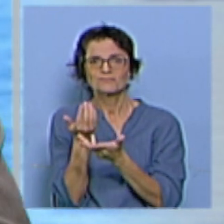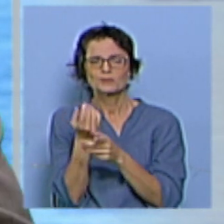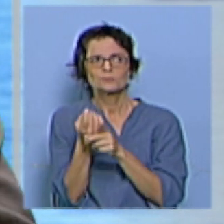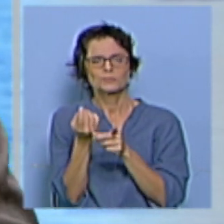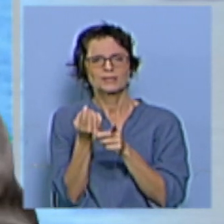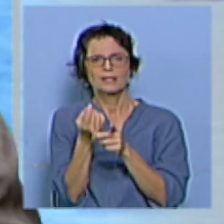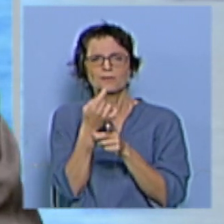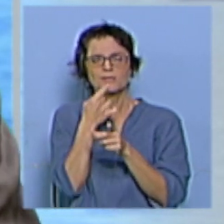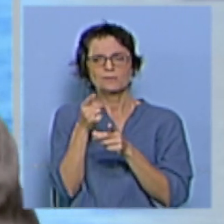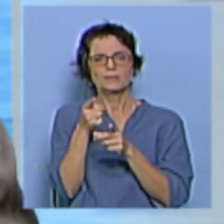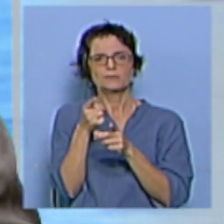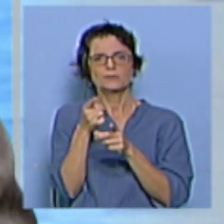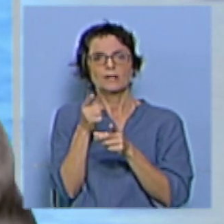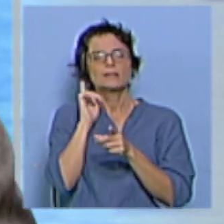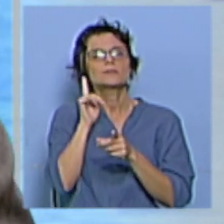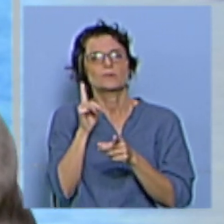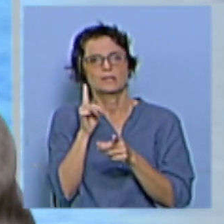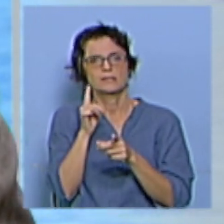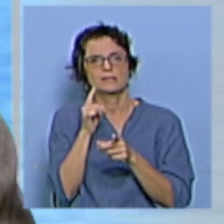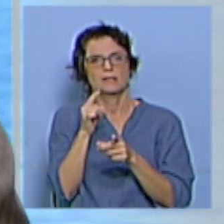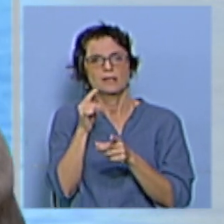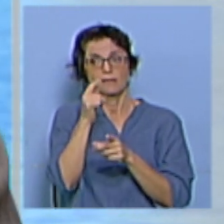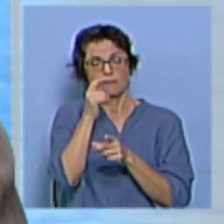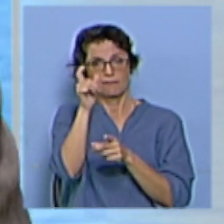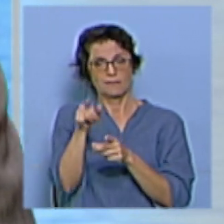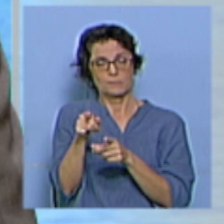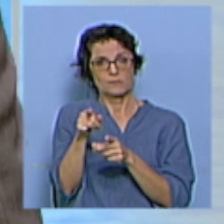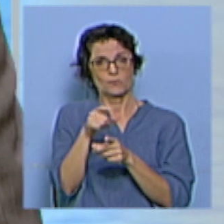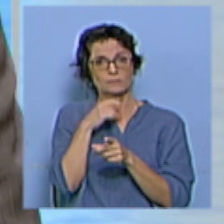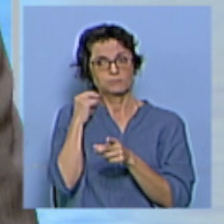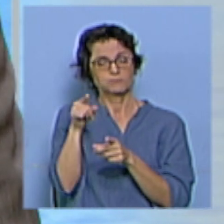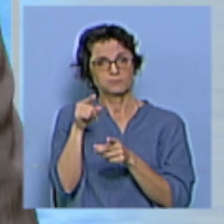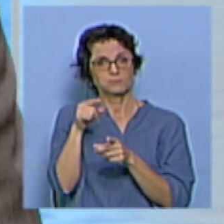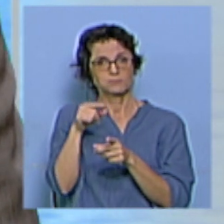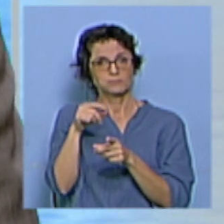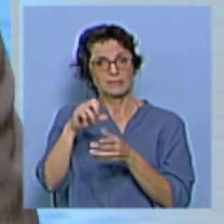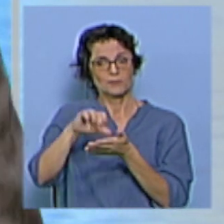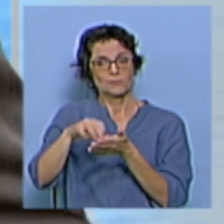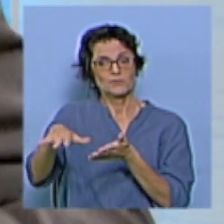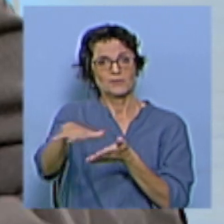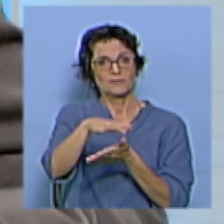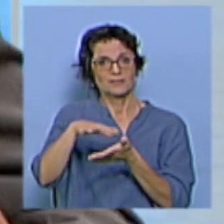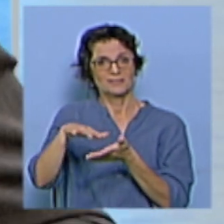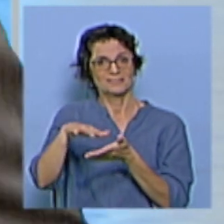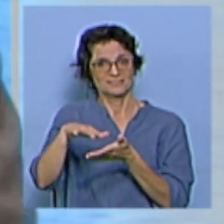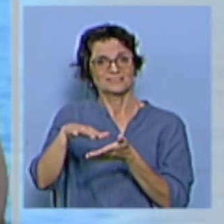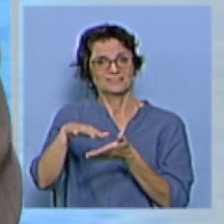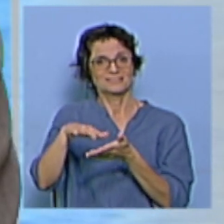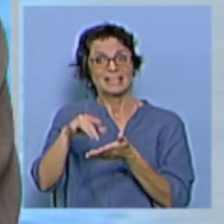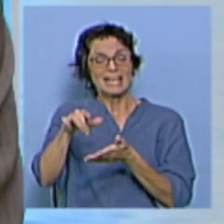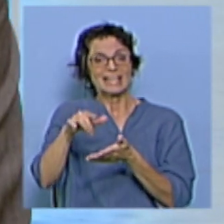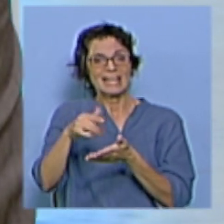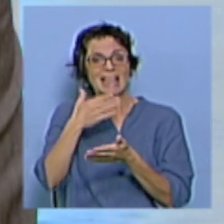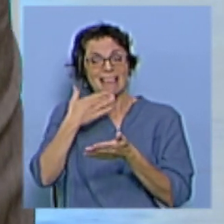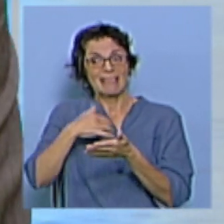capelão, no meio deles, é, quer queiramos, quer não, um alicerce. E até que eles veem a esse alicerce resistir, eles próprios se sentem mais